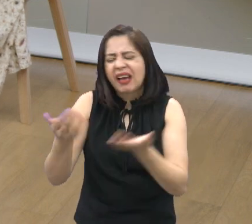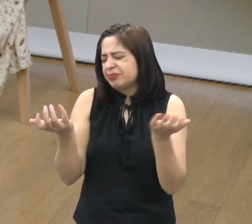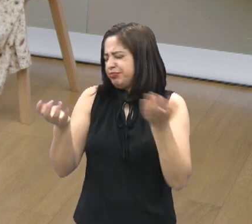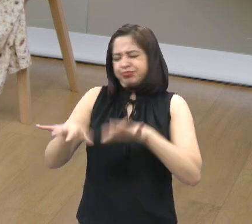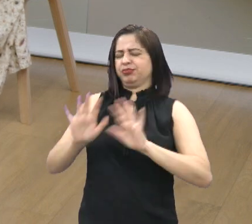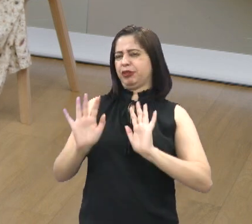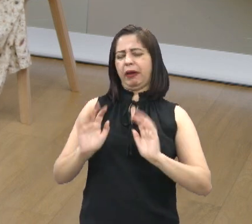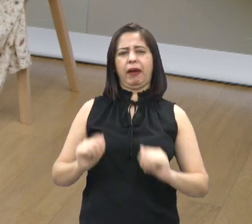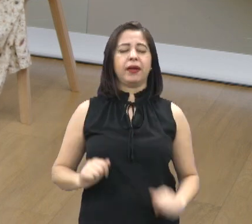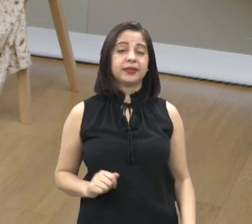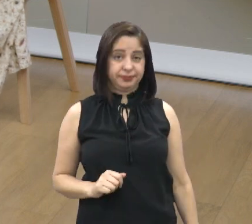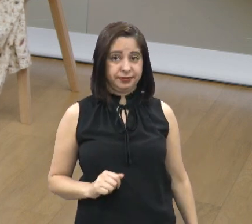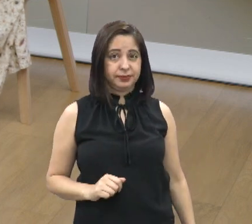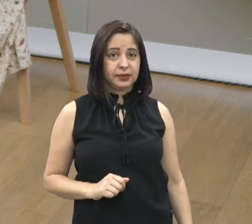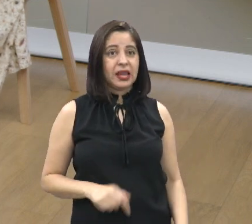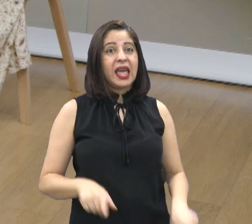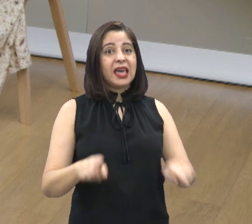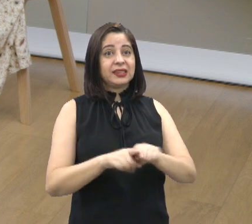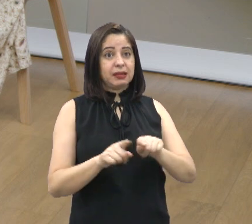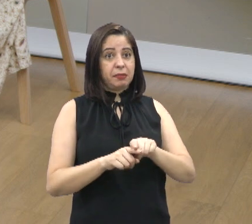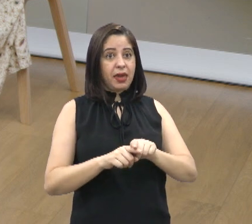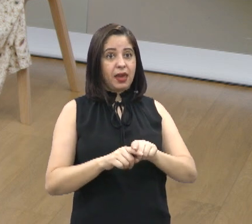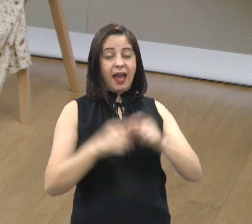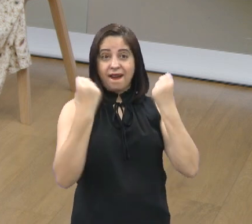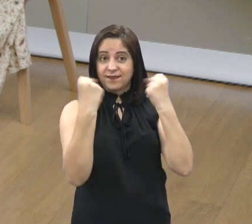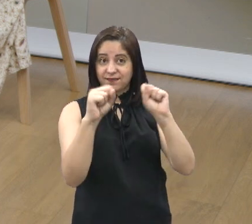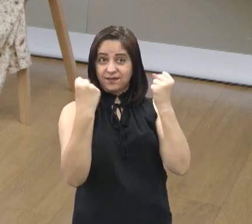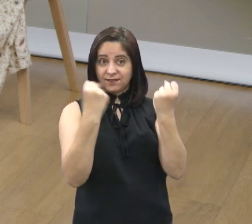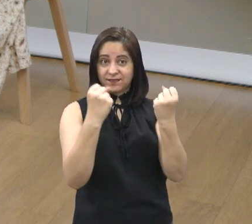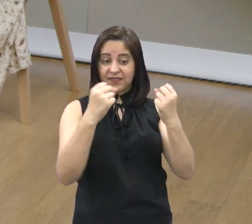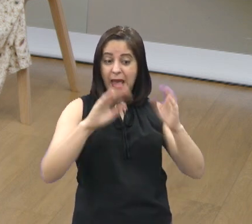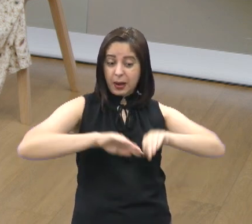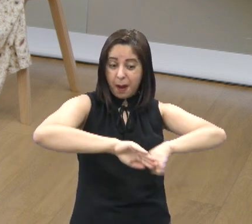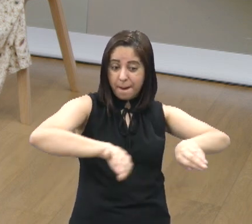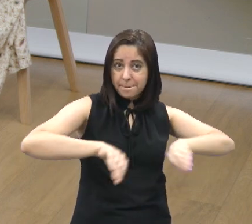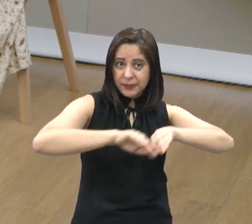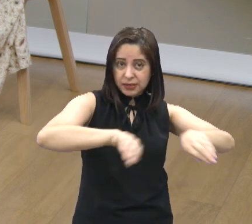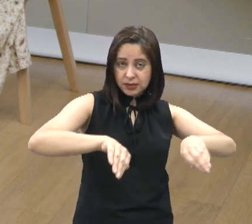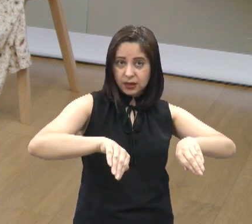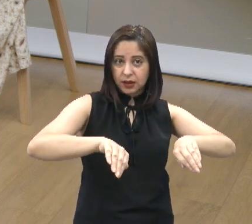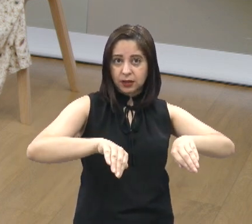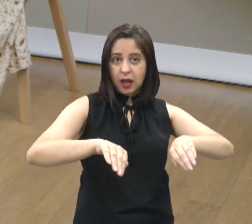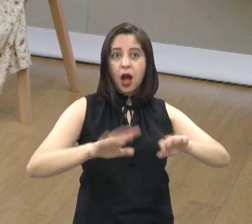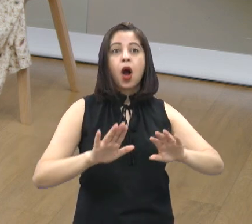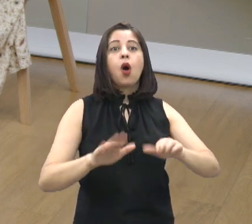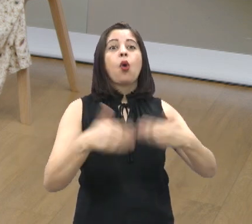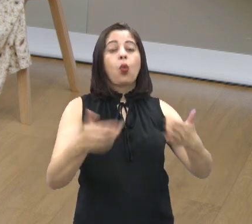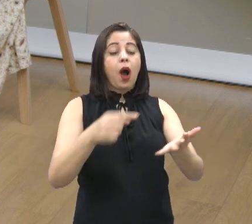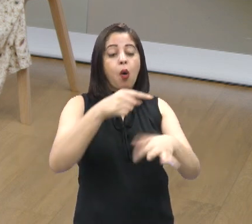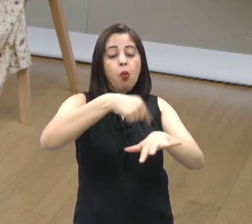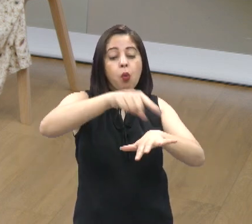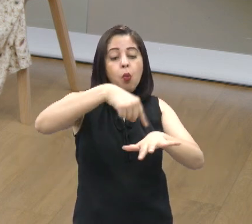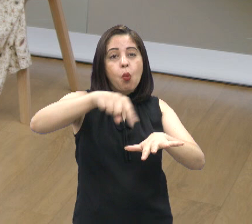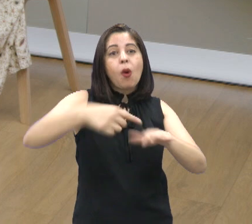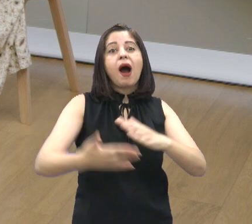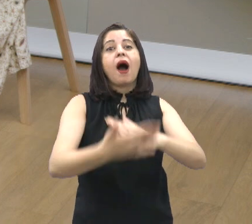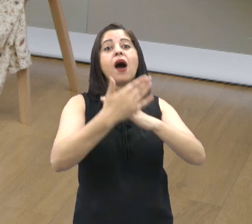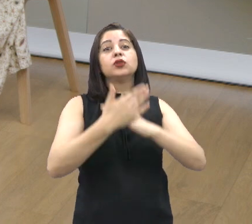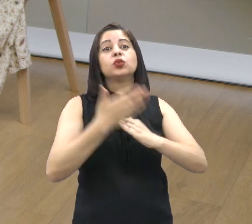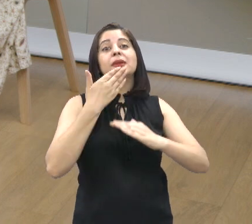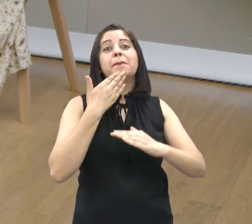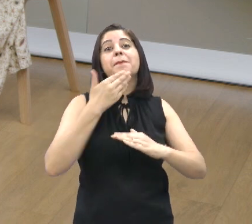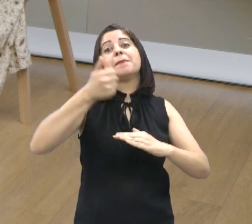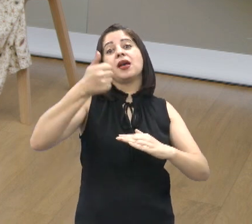certeza. E além da hidroginástica, doutora, quais outras atividades que podem contribuir para evitar e também para melhorar, né? De repente,